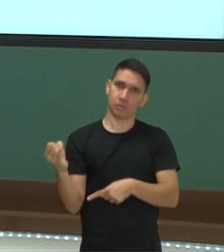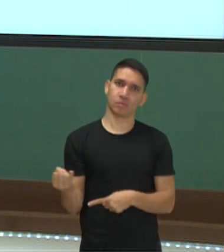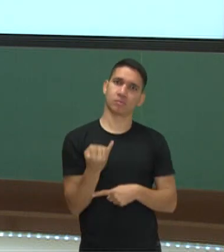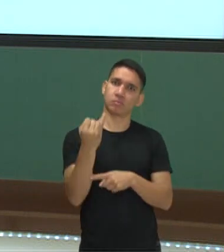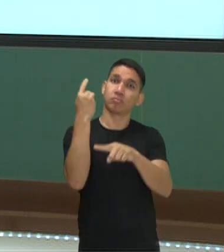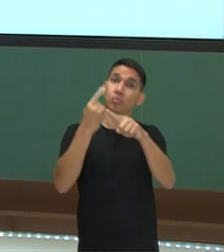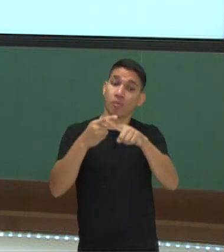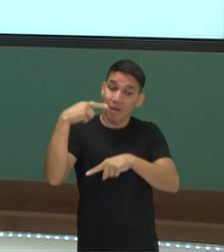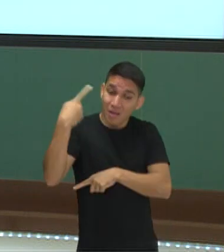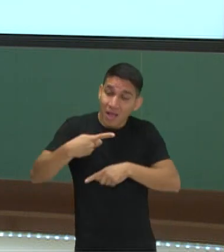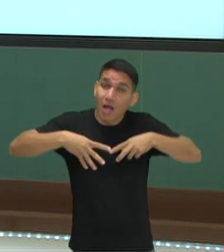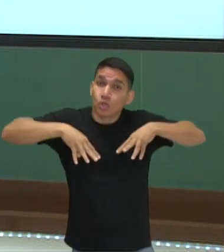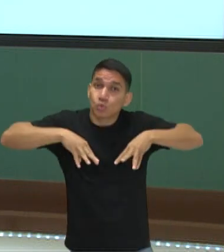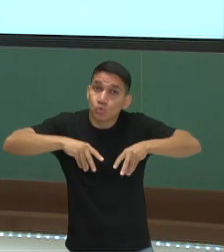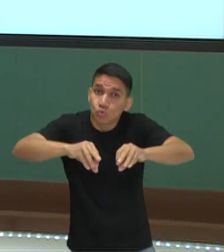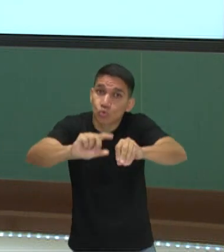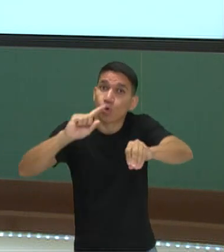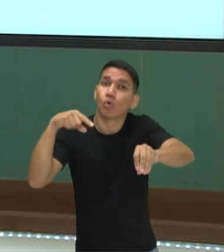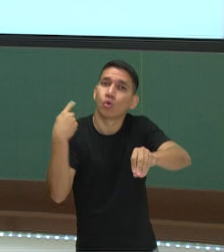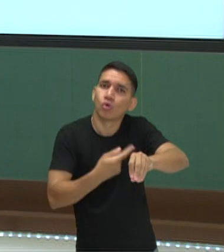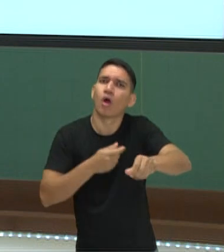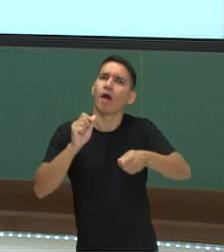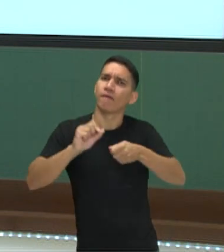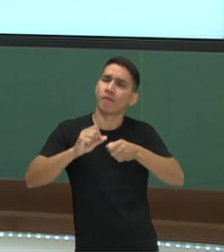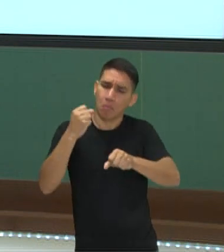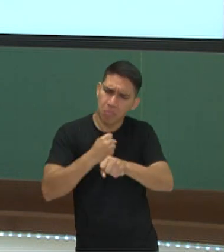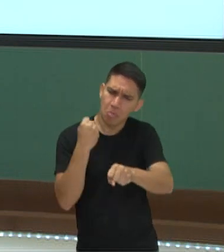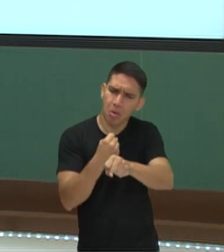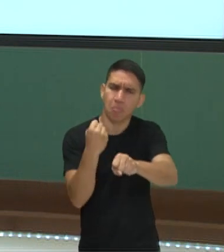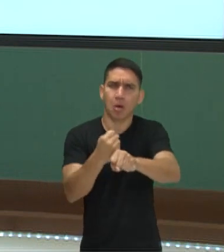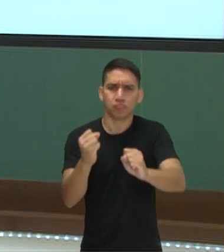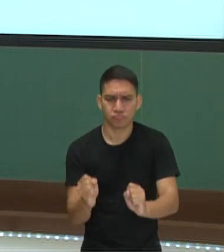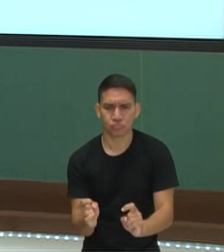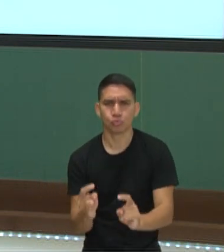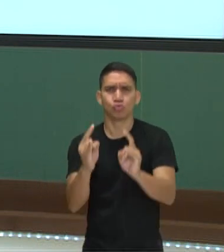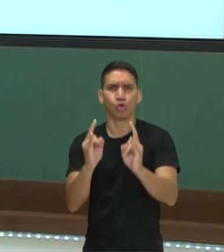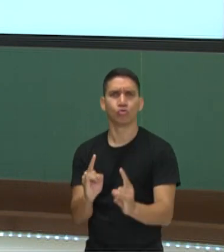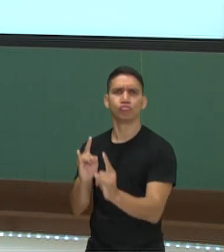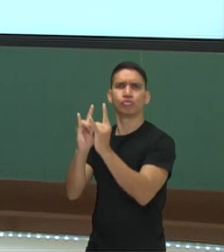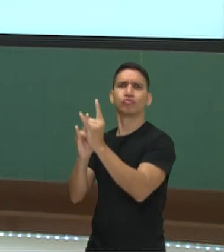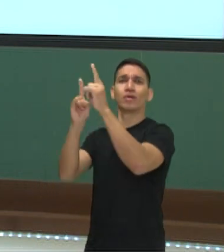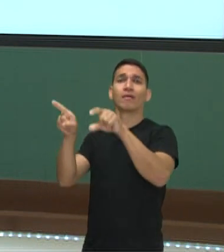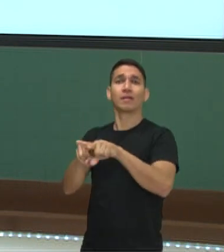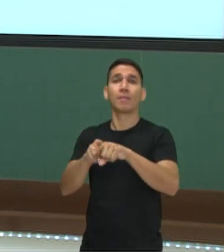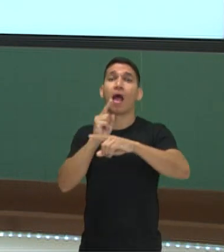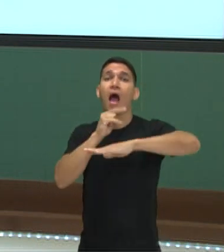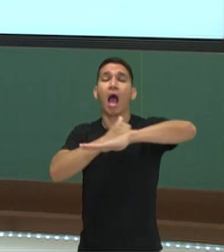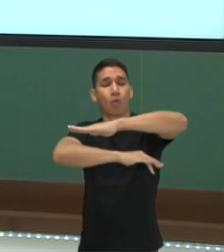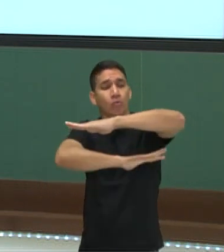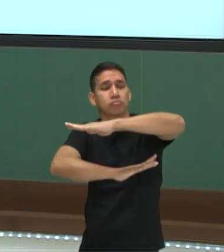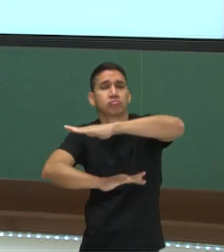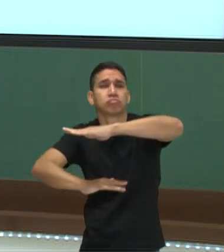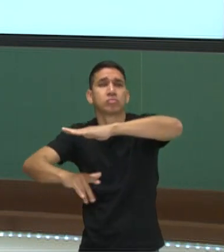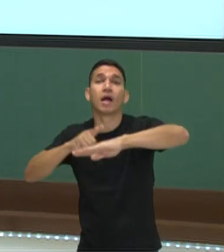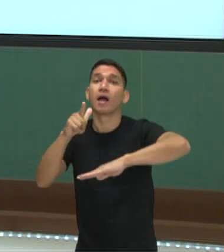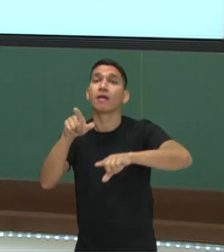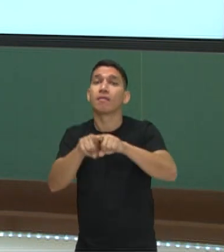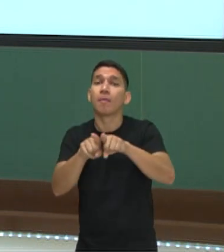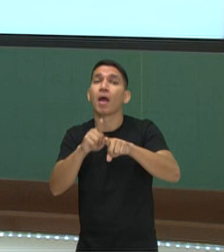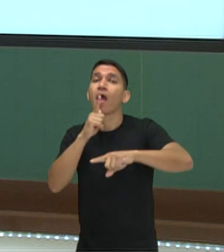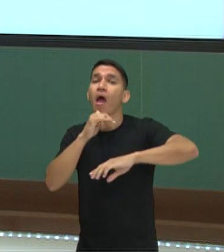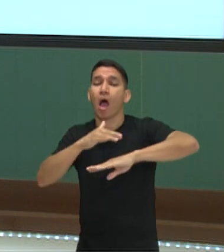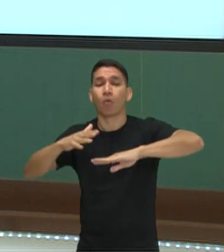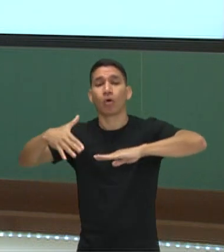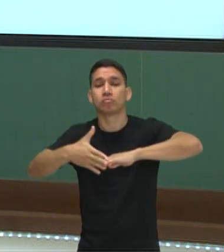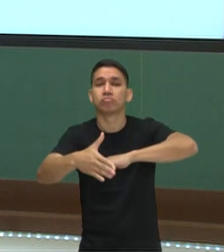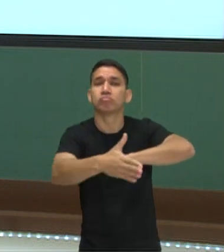nós construímos as nossas cidades. As águas subterrâneas, os rios, os lagos,